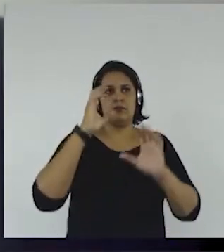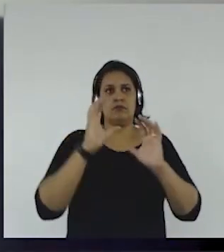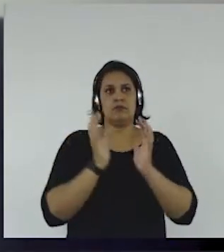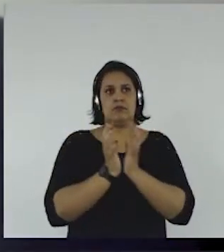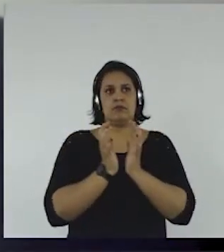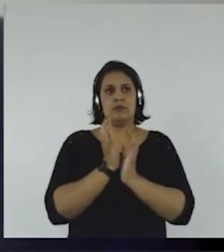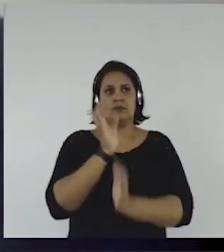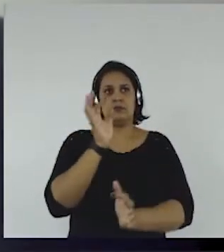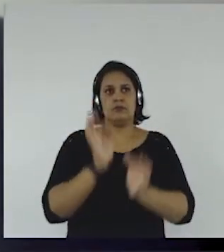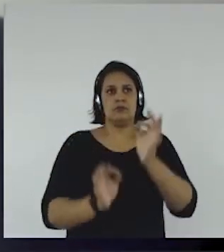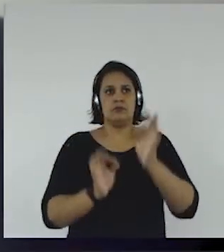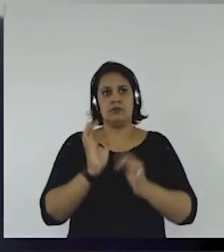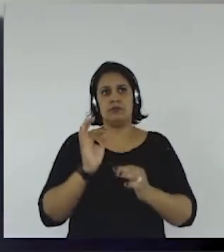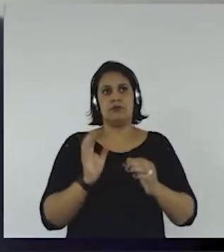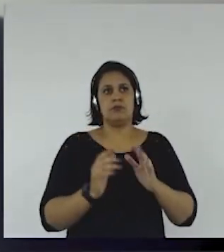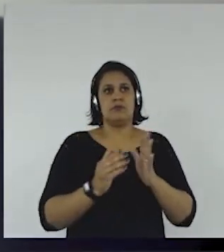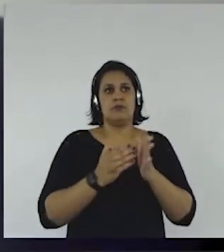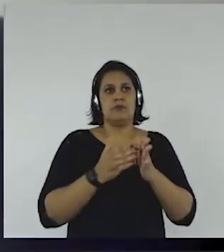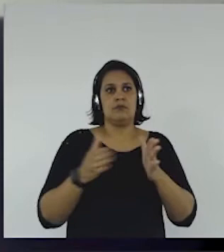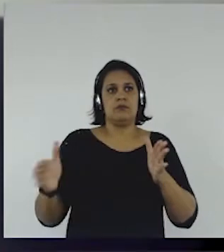desde 1996.